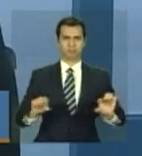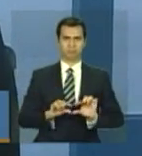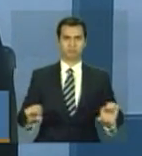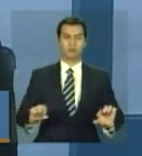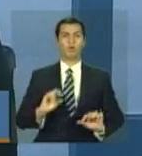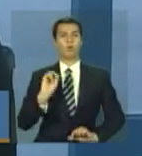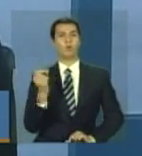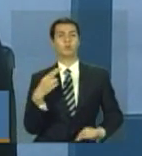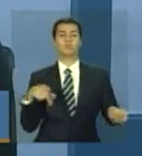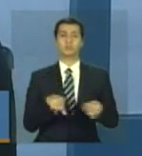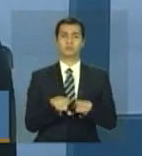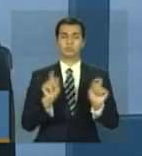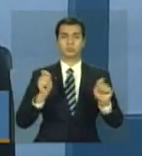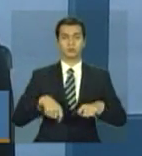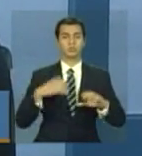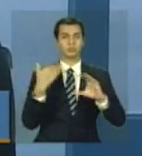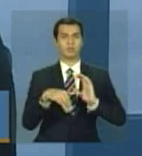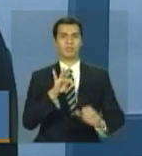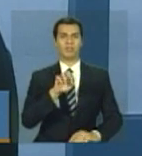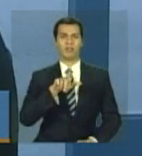5864-5867 ou pelo e-mail